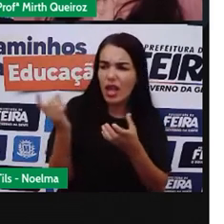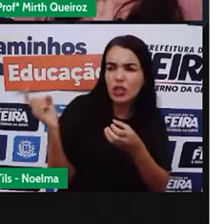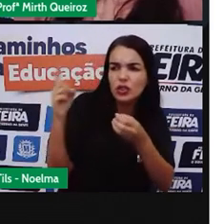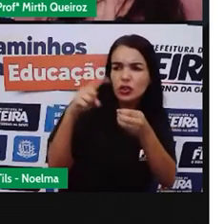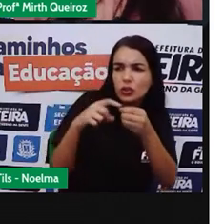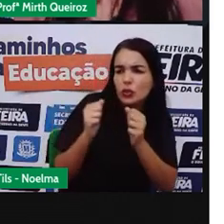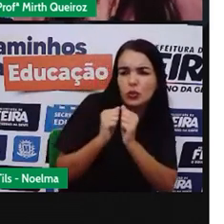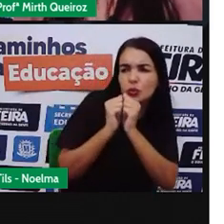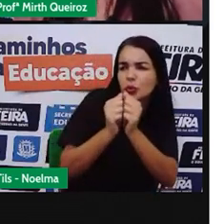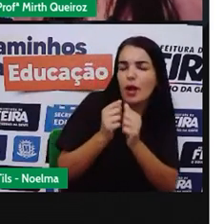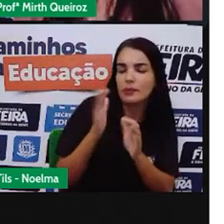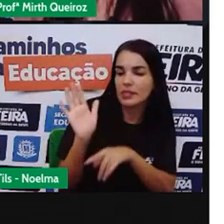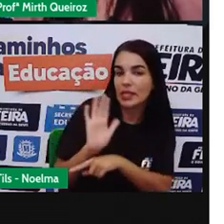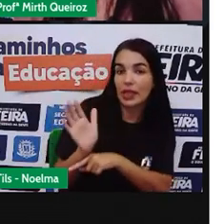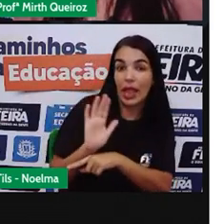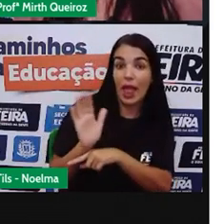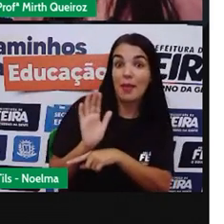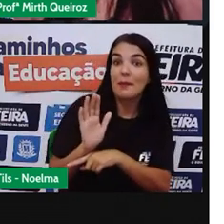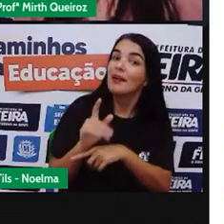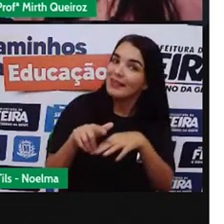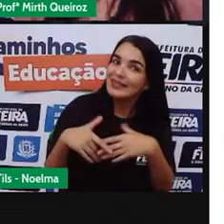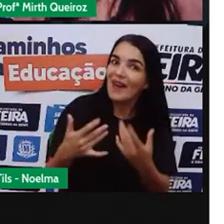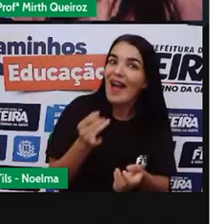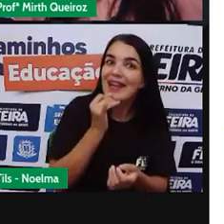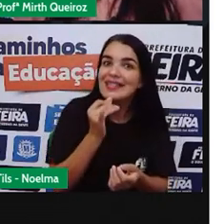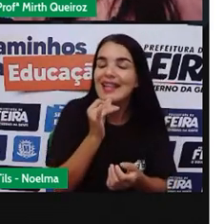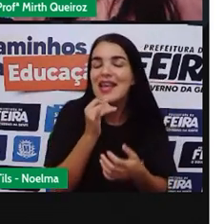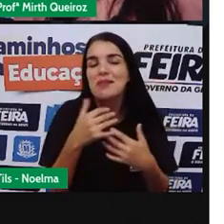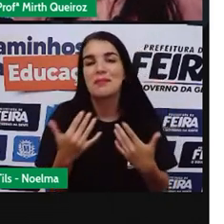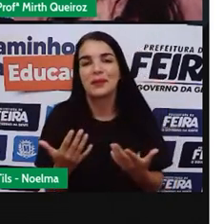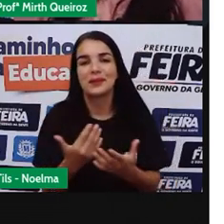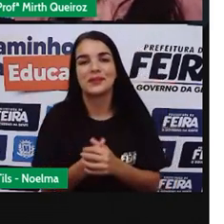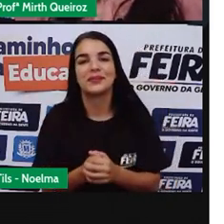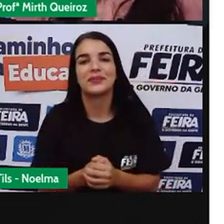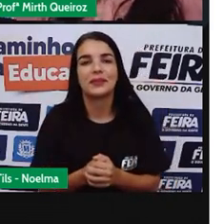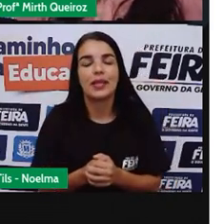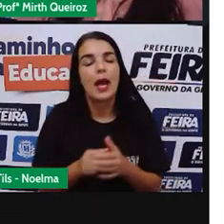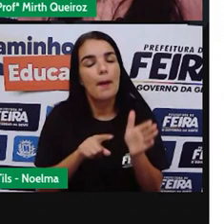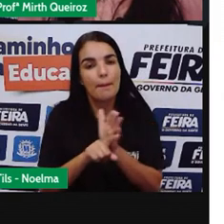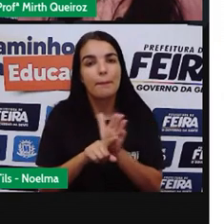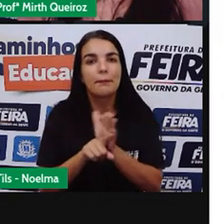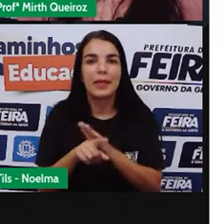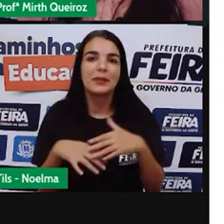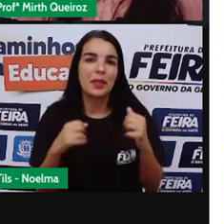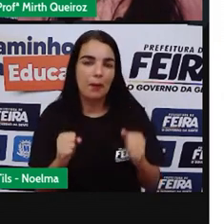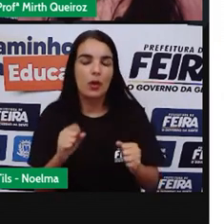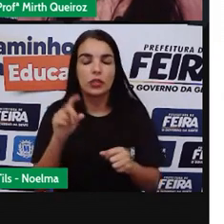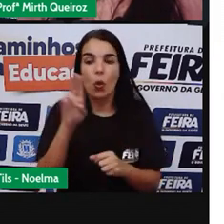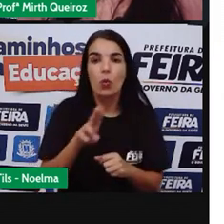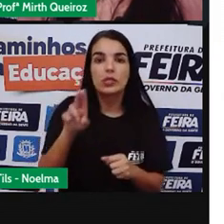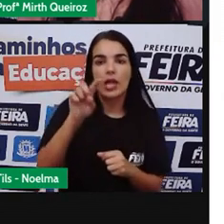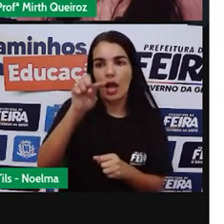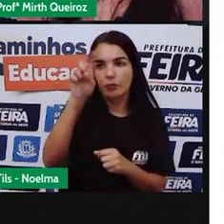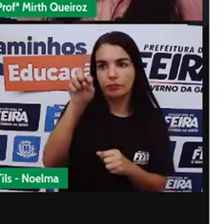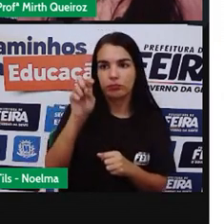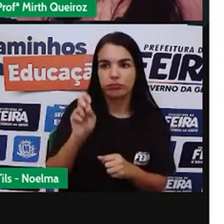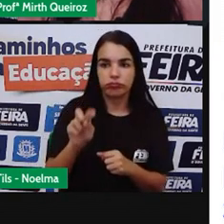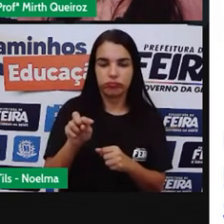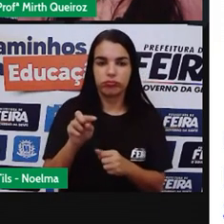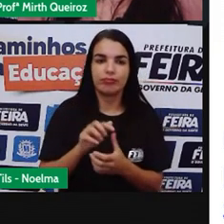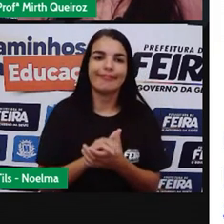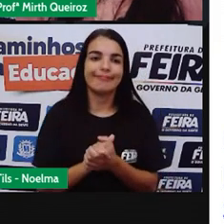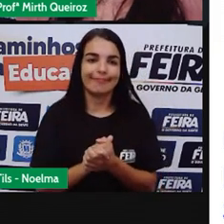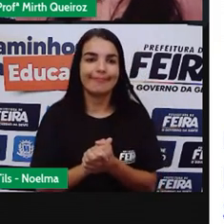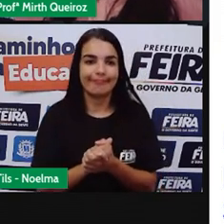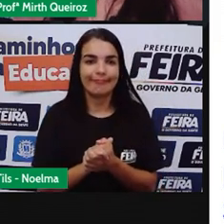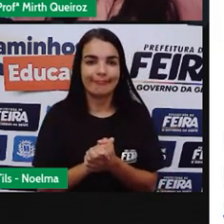ao cinema? Desejam participar da festa de confraternização? São perguntas em que a gente utiliza aí o ponto de